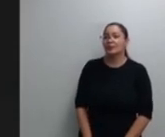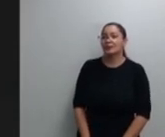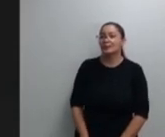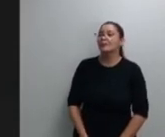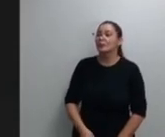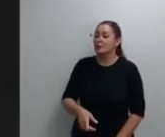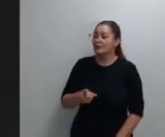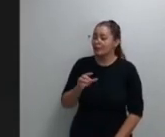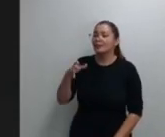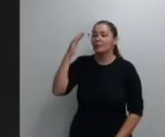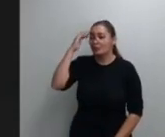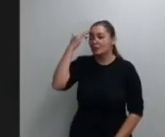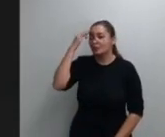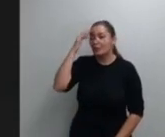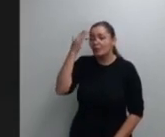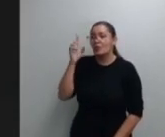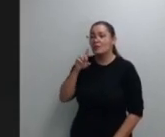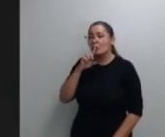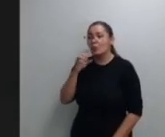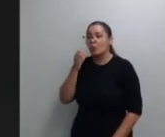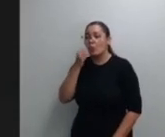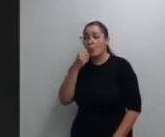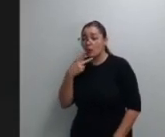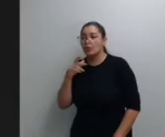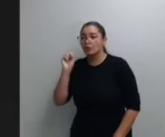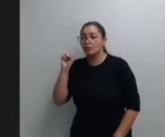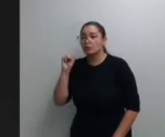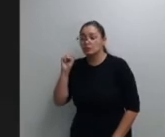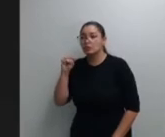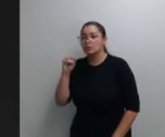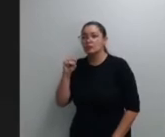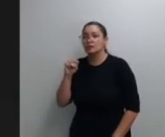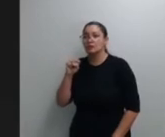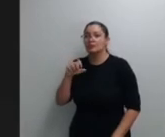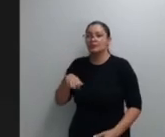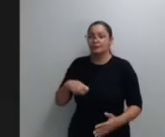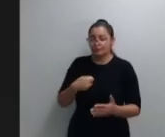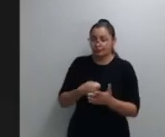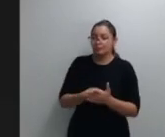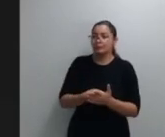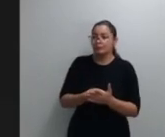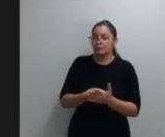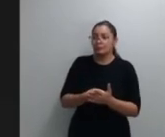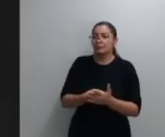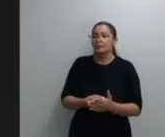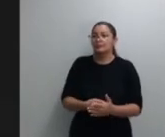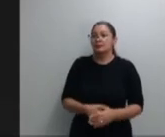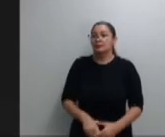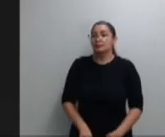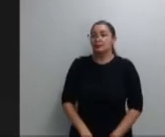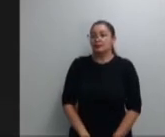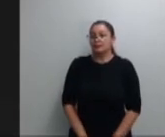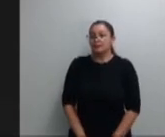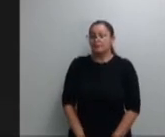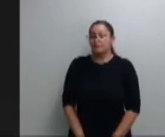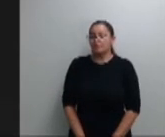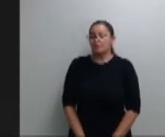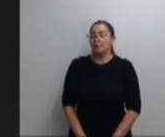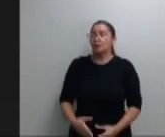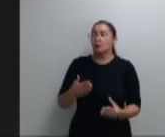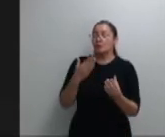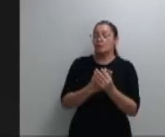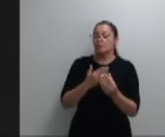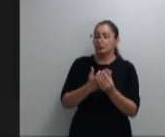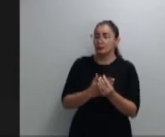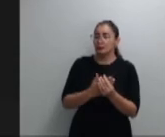então na verdade fica aprovada no caso a proclamação dos processos que